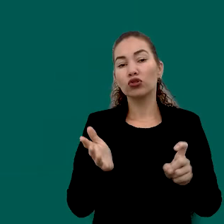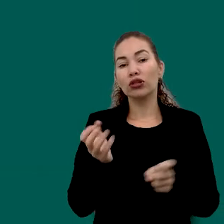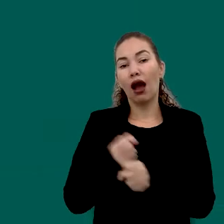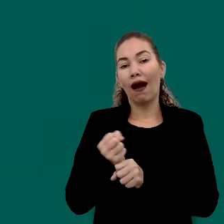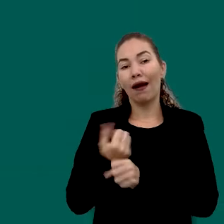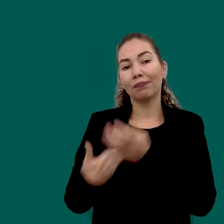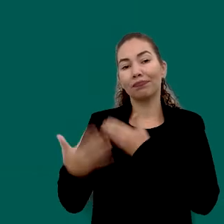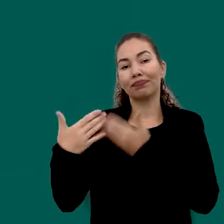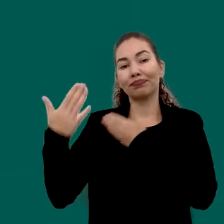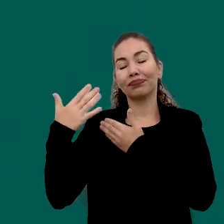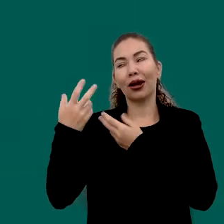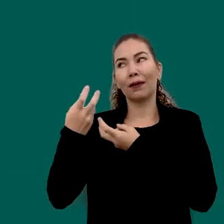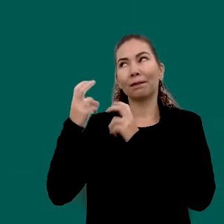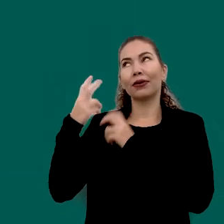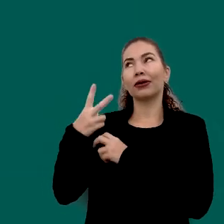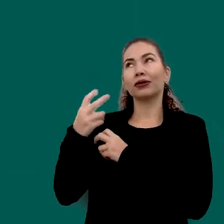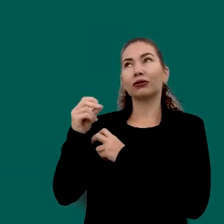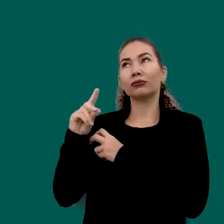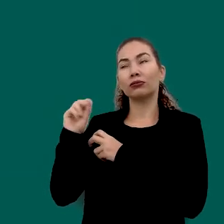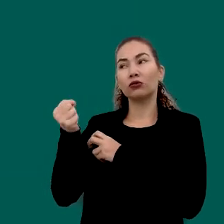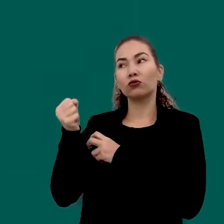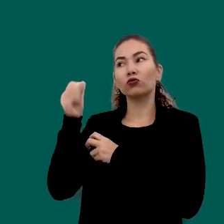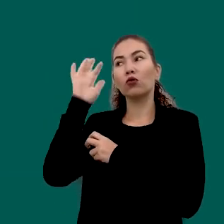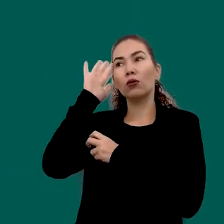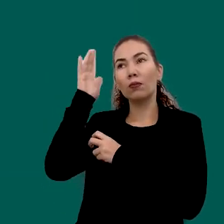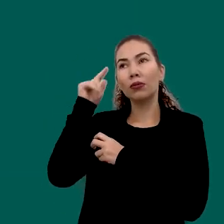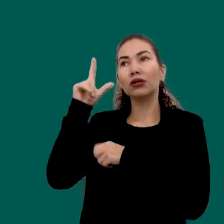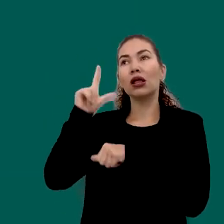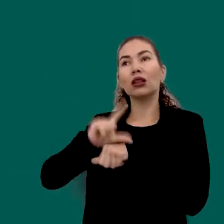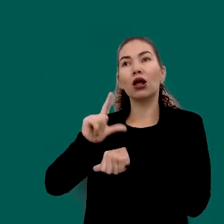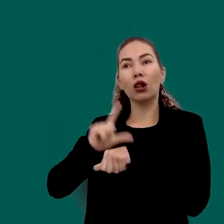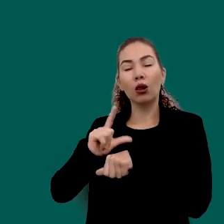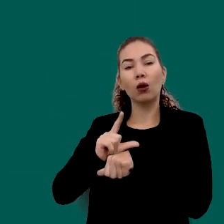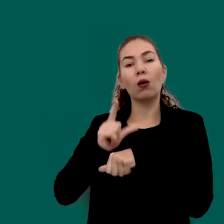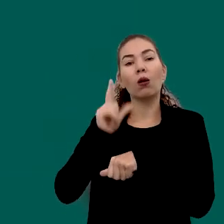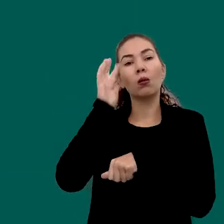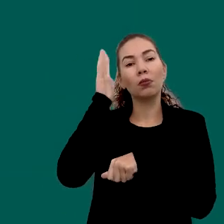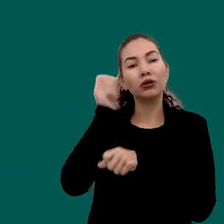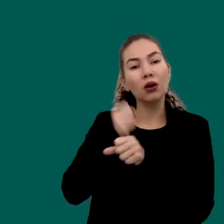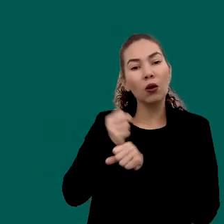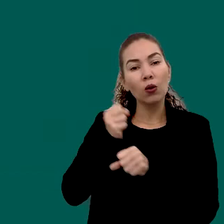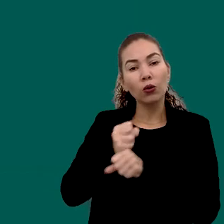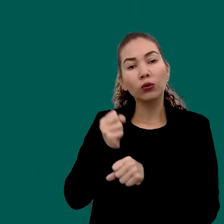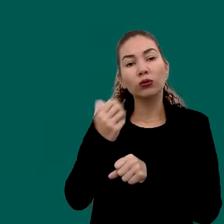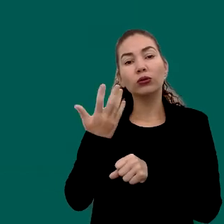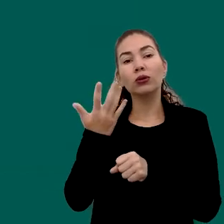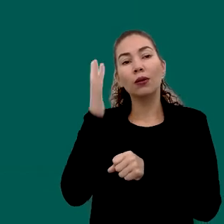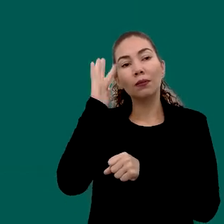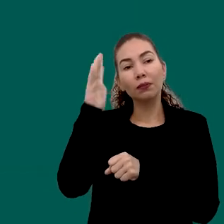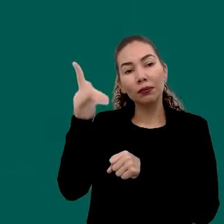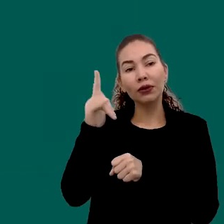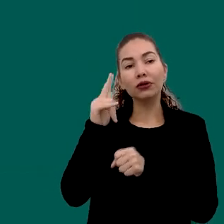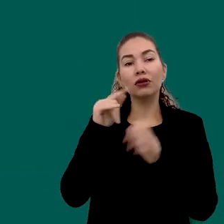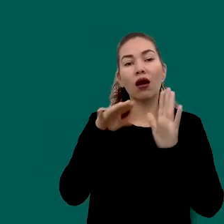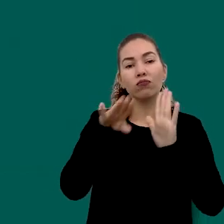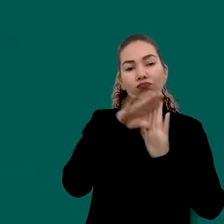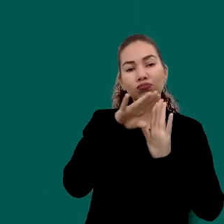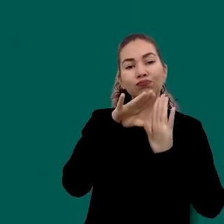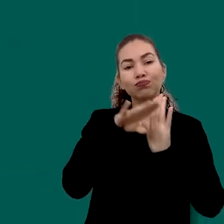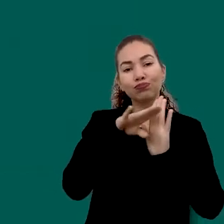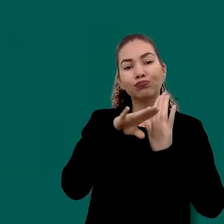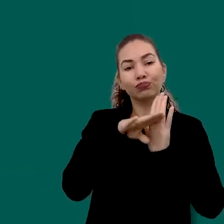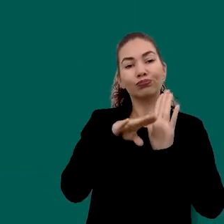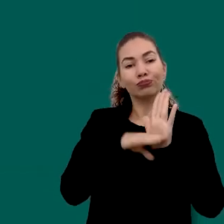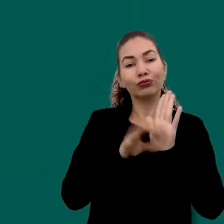atrás, e nós tivéssemos lá em 2018 começado a pensar na nossa loja, começado a construir ela, começado a fazer todo esse processo,